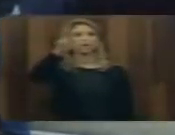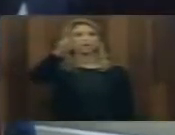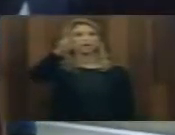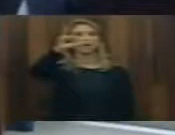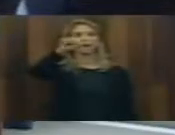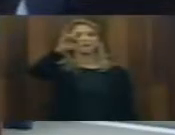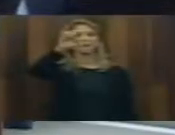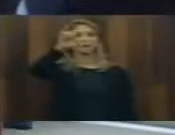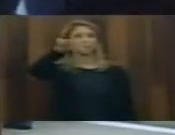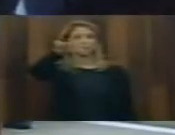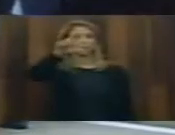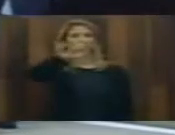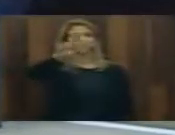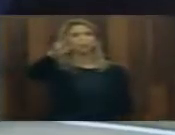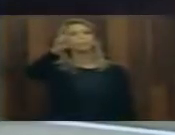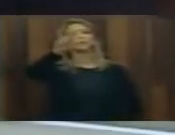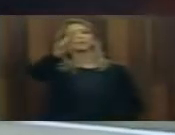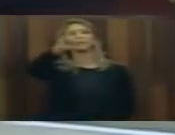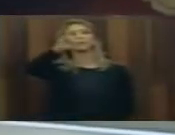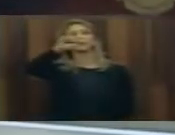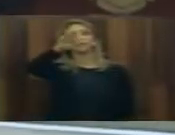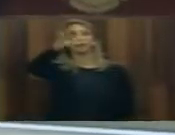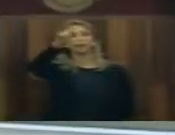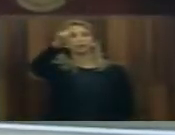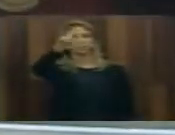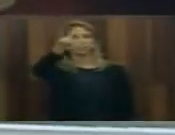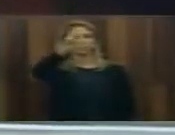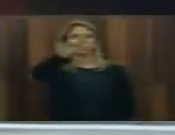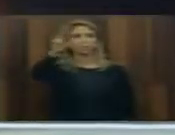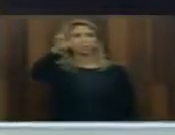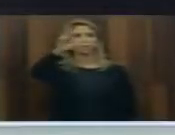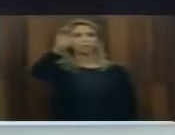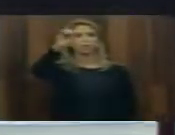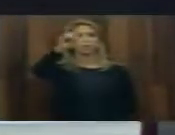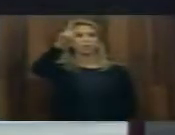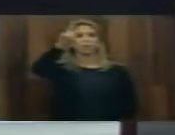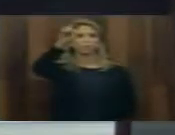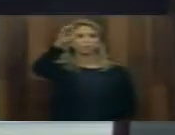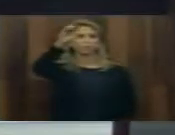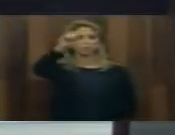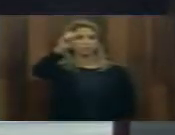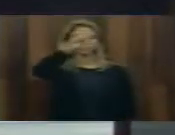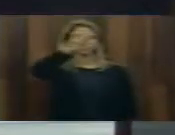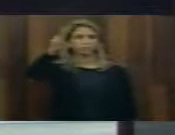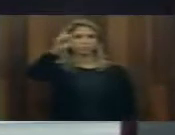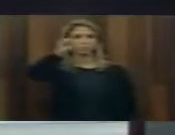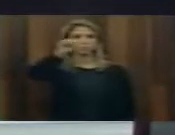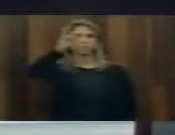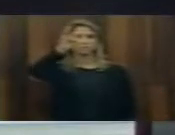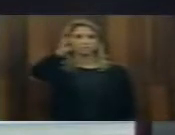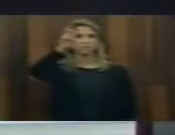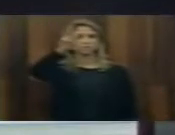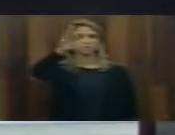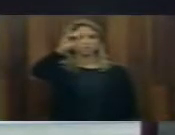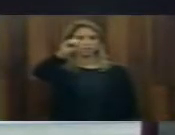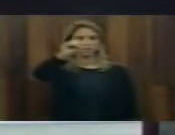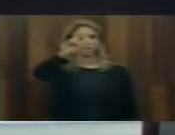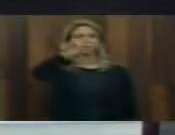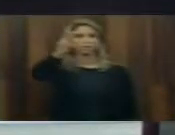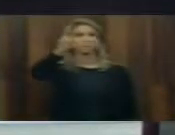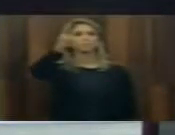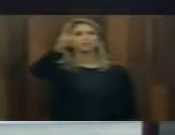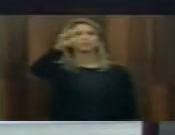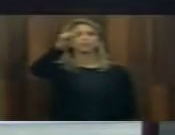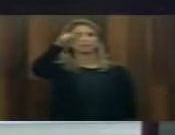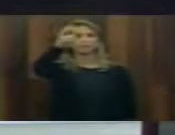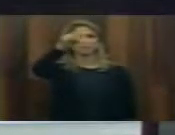Moura, Ricardo Martins da Silva, Rodolfo Aguiar de Faria, Silvio Davi Pio Oliveira, Wagner